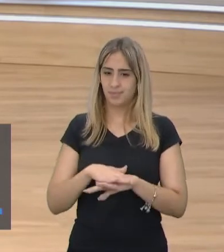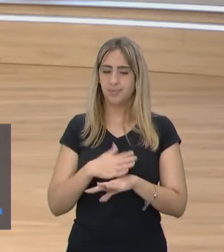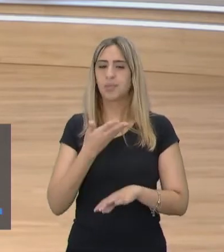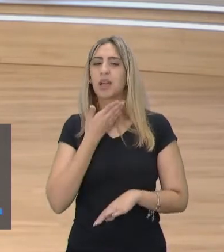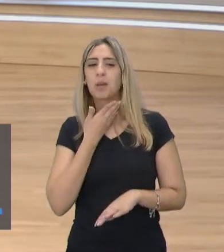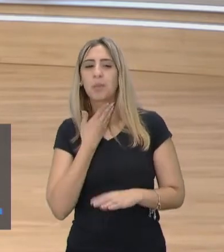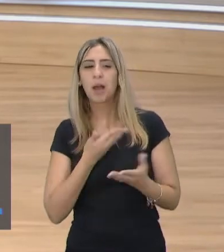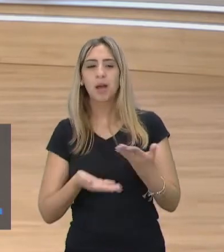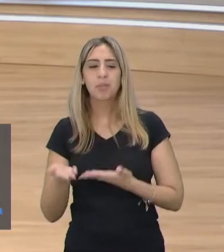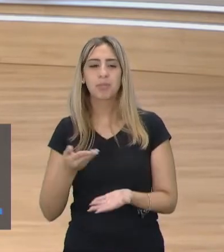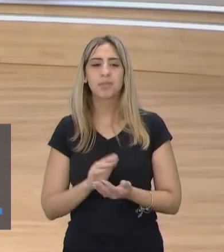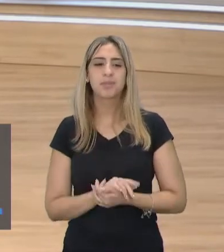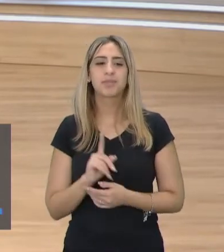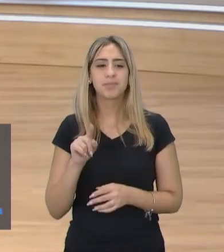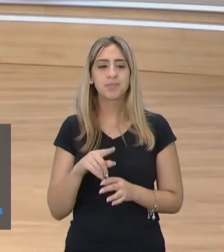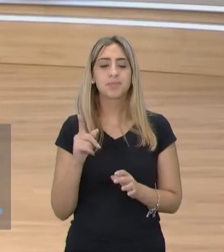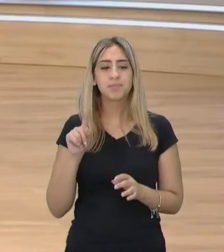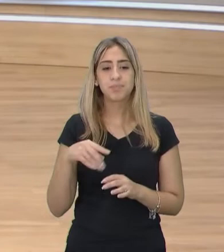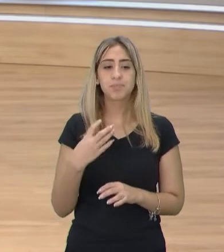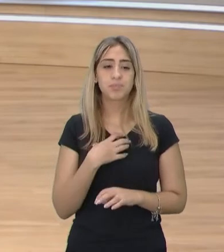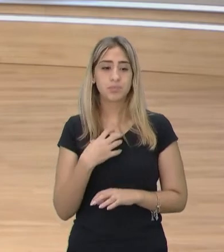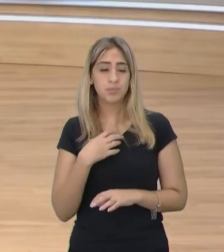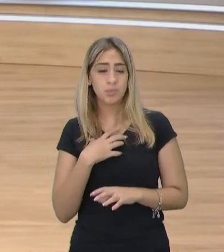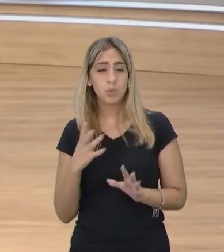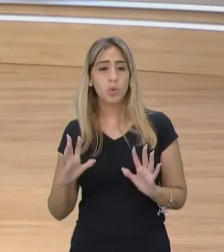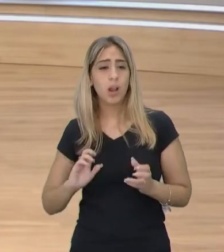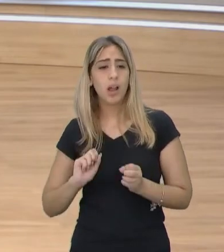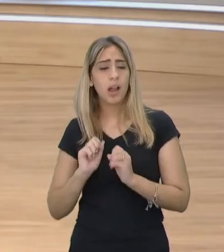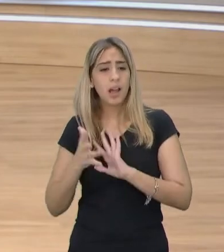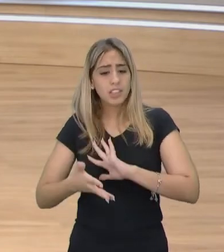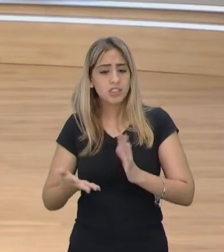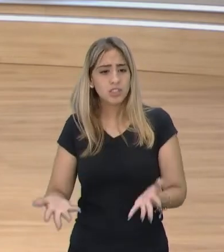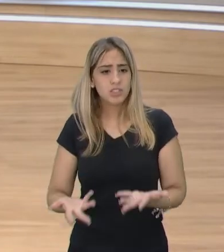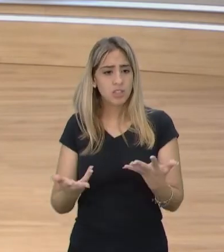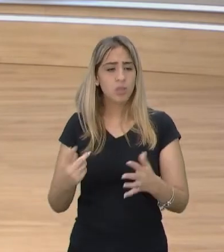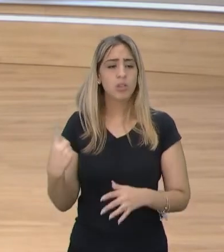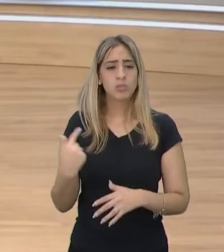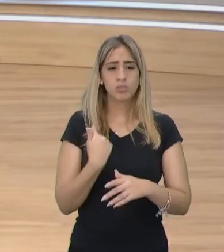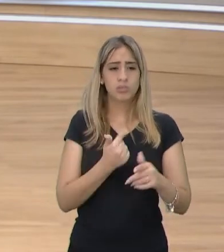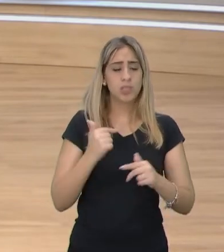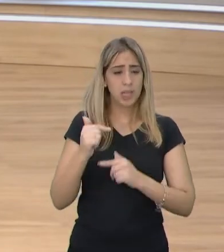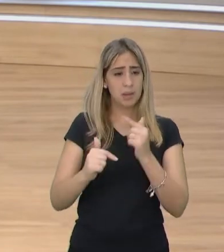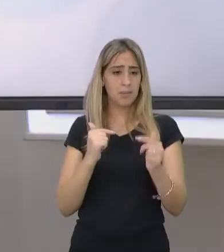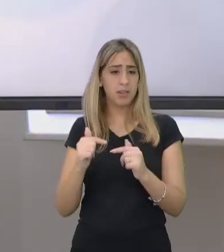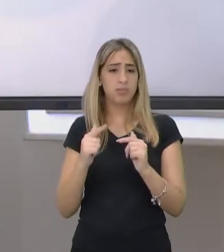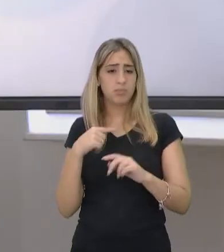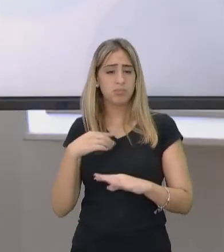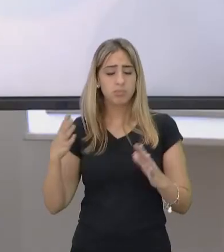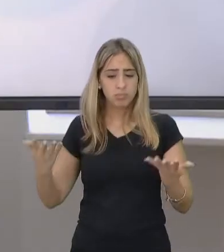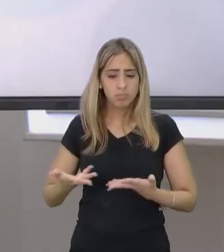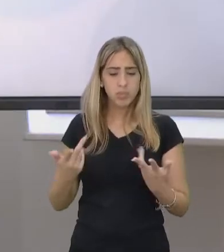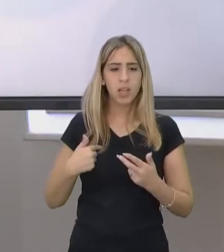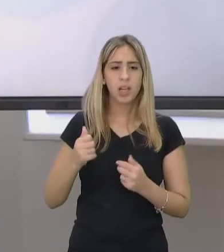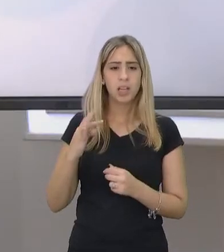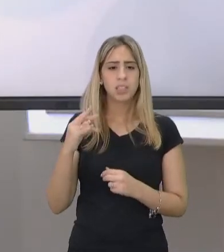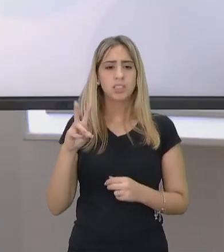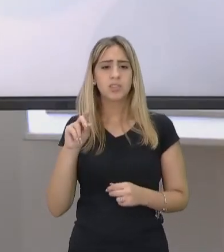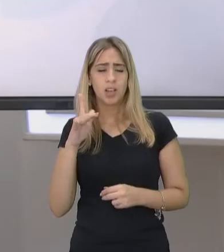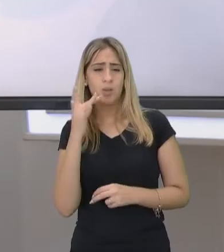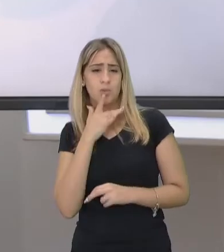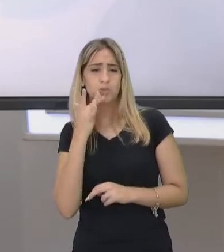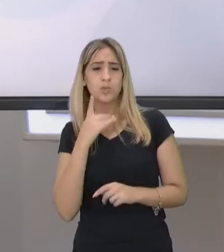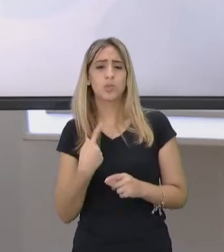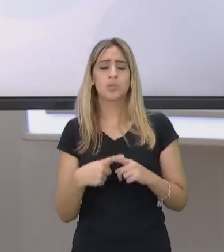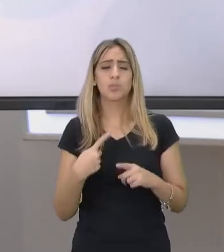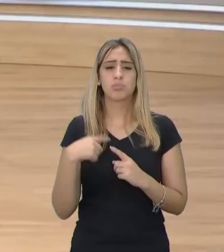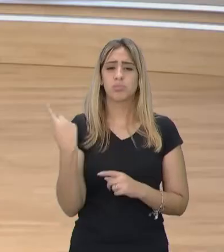tá. Que é uma metodologia ativa. Lembra que eu falei pra vocês que o nosso trabalho vai ser baseado em metodologias ativas. E é gostoso, né? Gostoso.